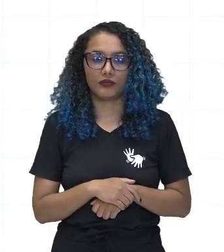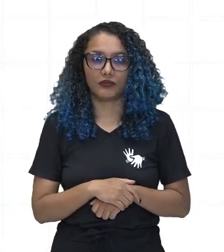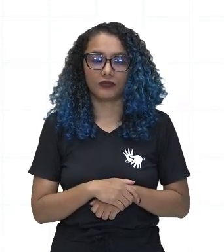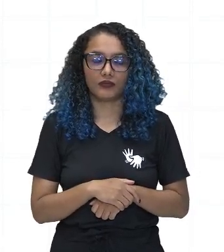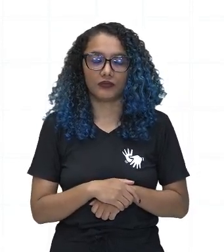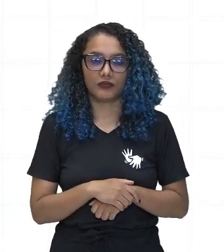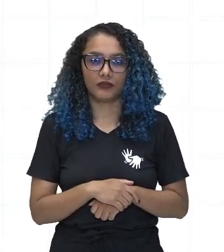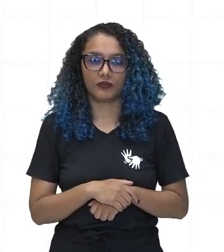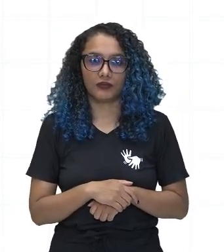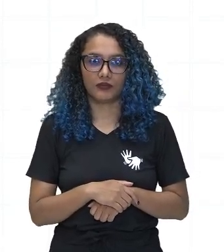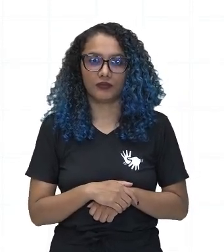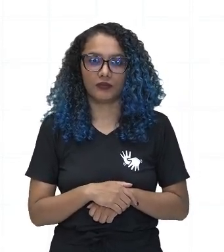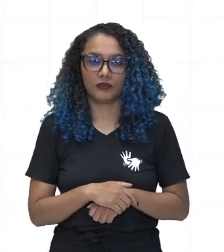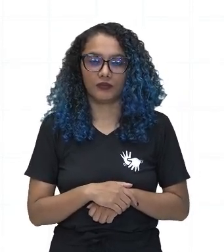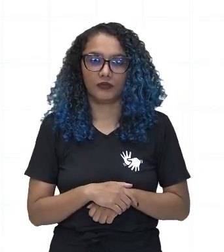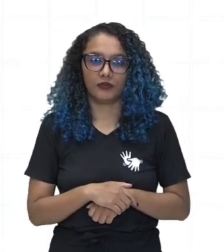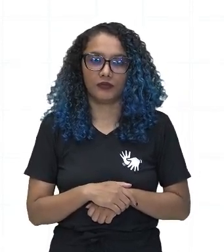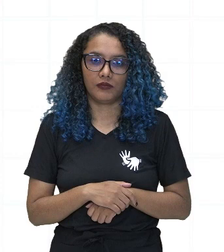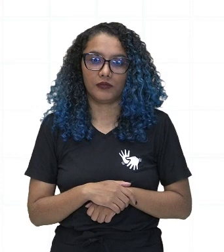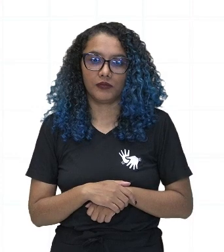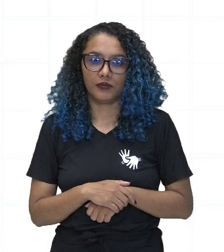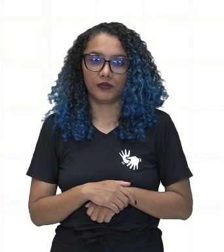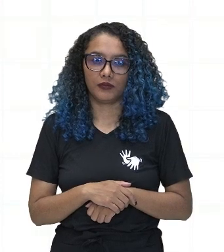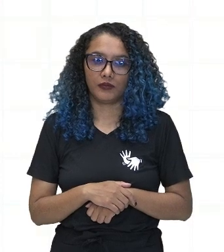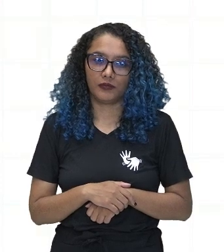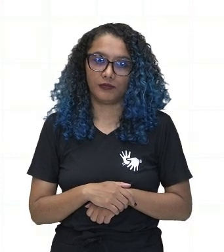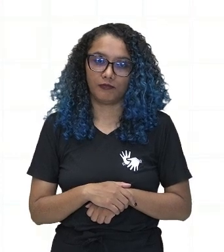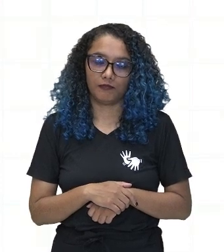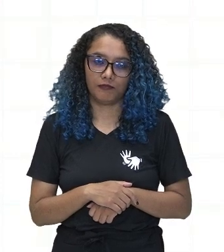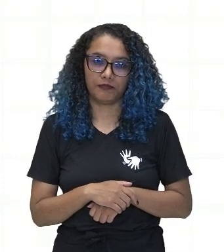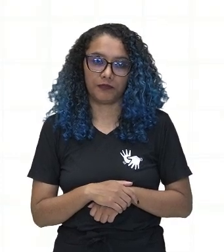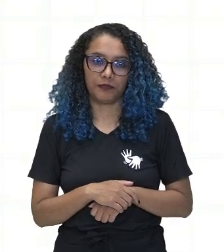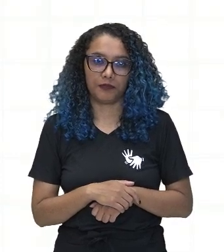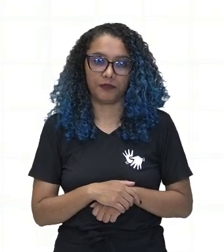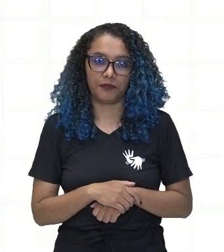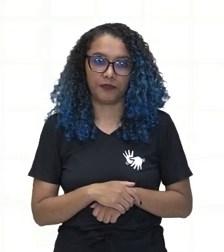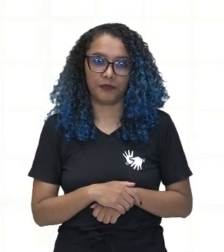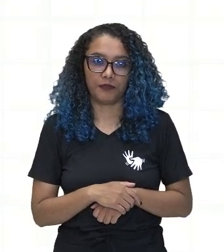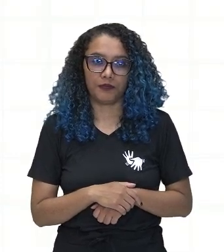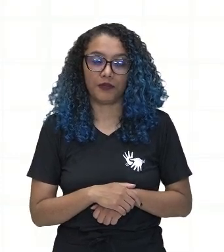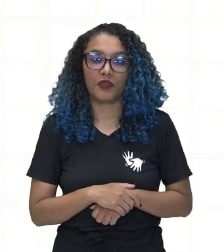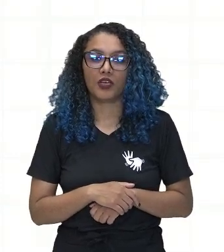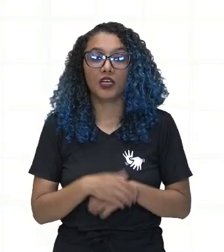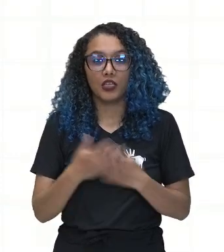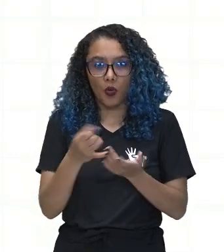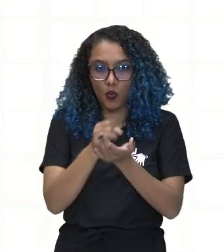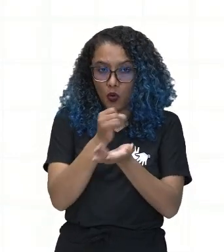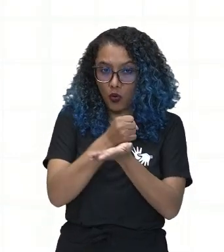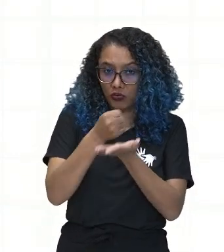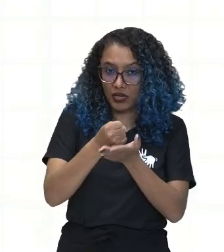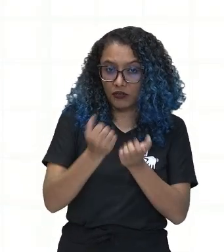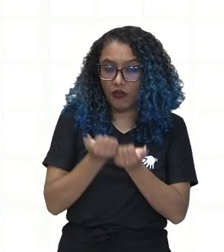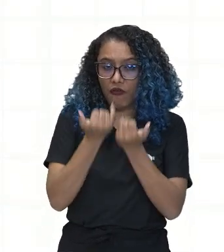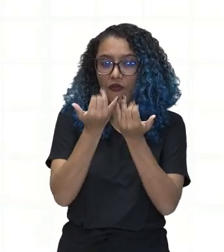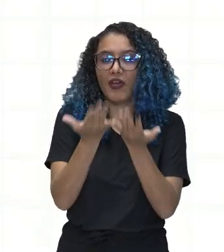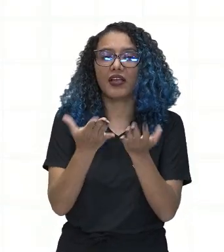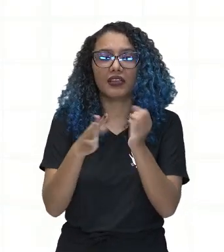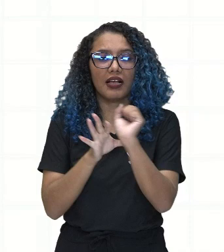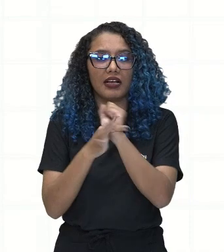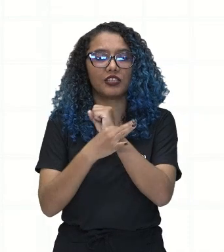ó. Temos aqui essas palavras aqui. Ó. Esse contrato oferece menos